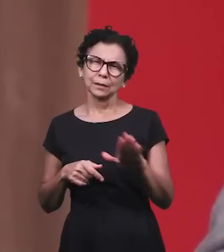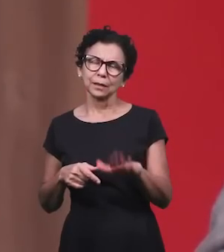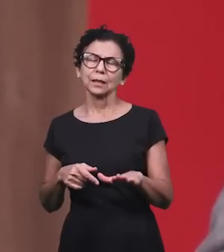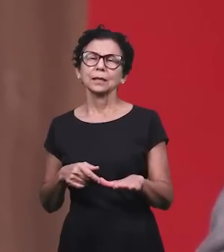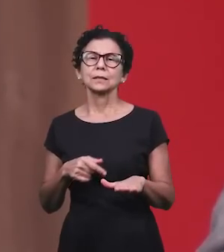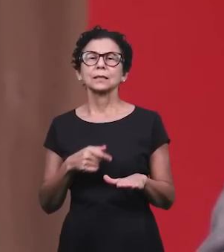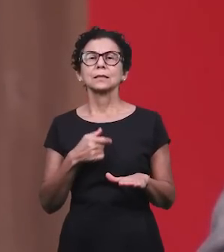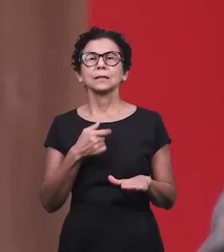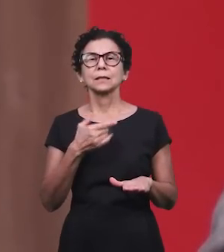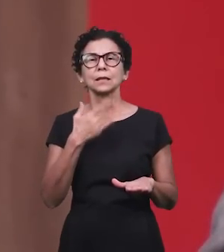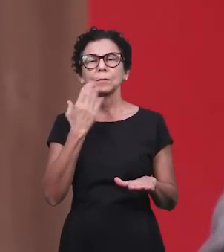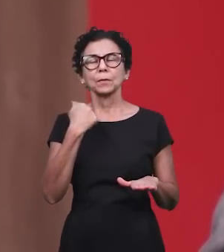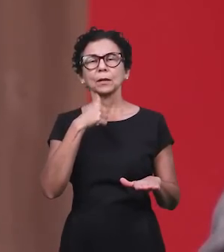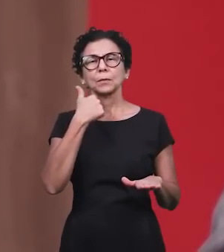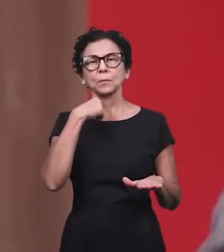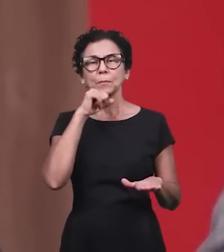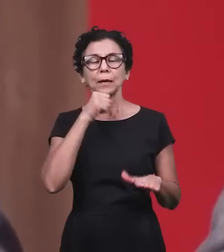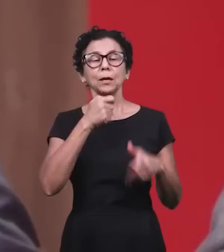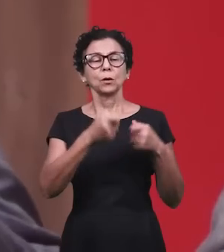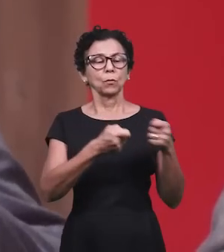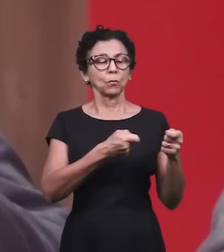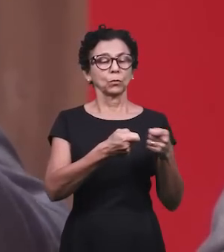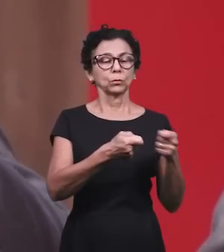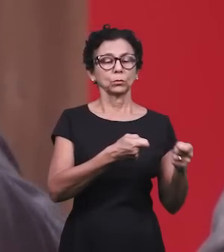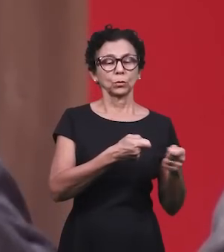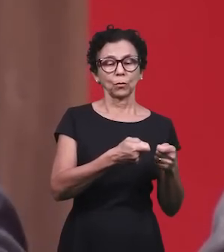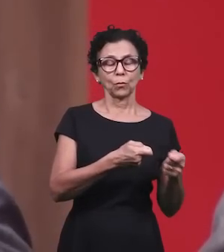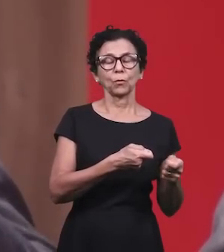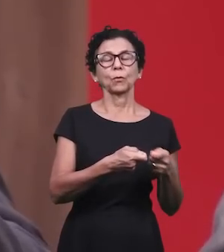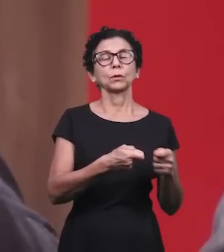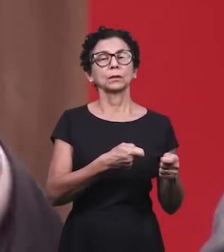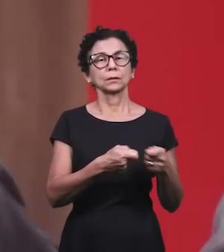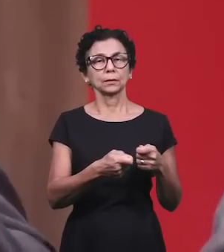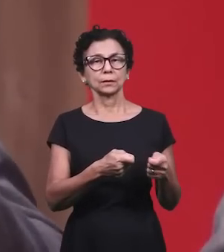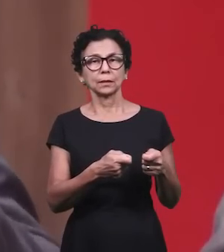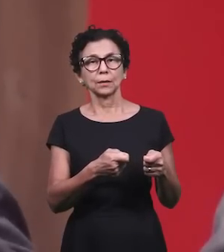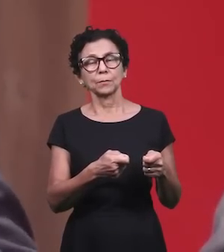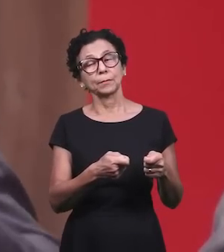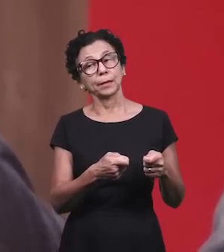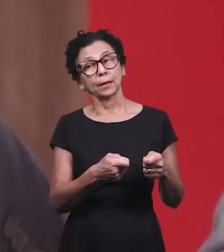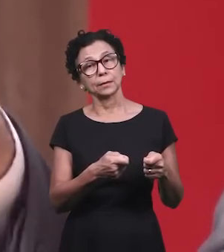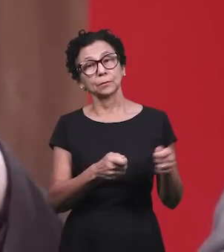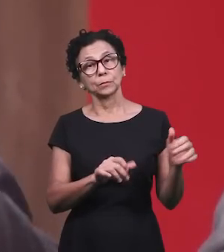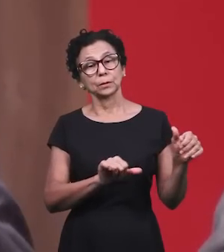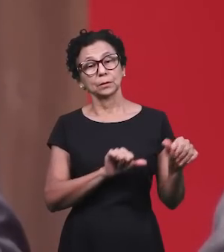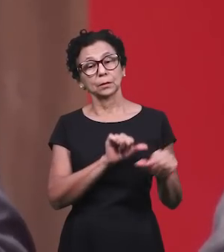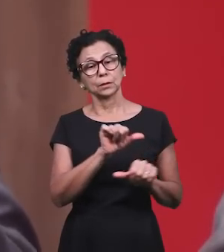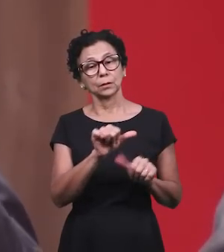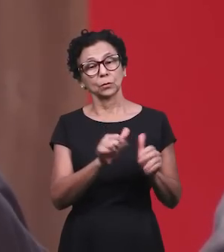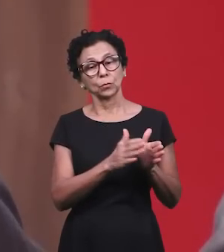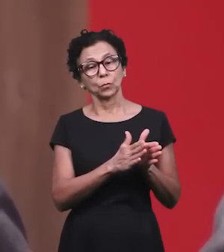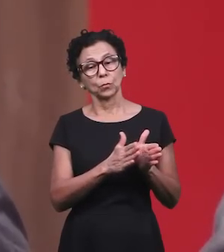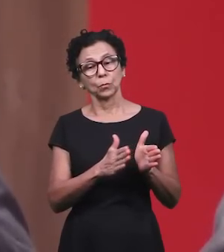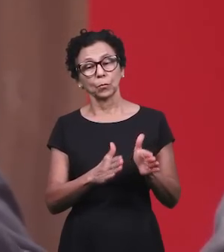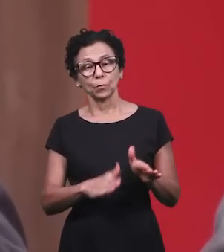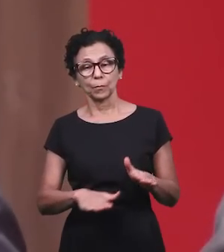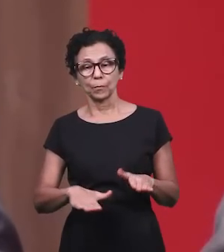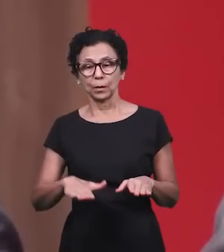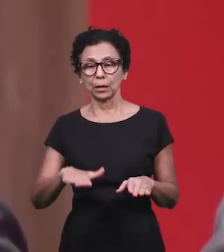ali, né, para a juventude, que é quando ele começa a sair, né, a ter